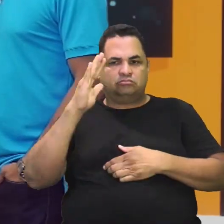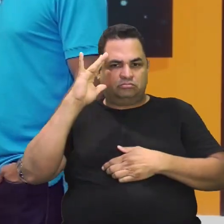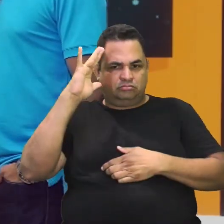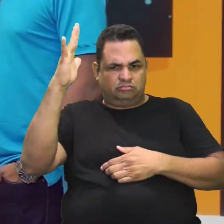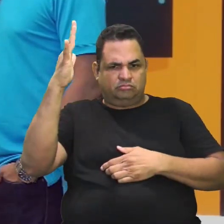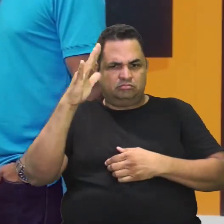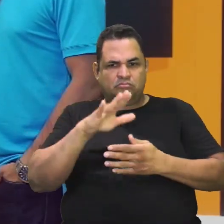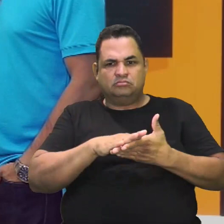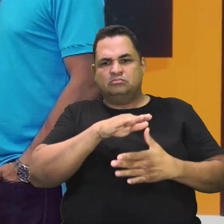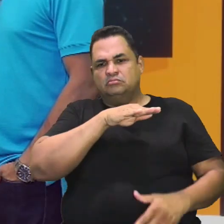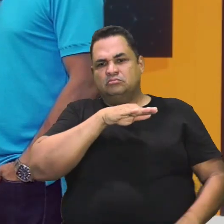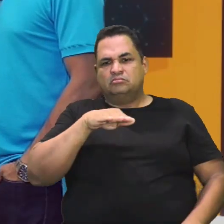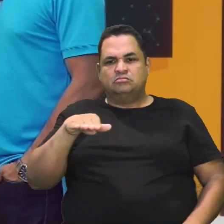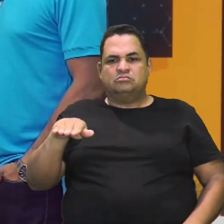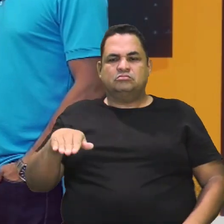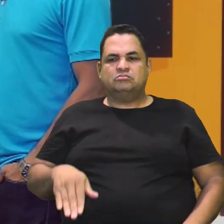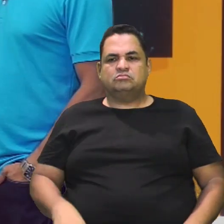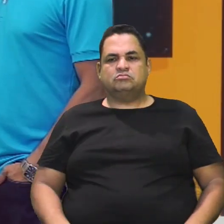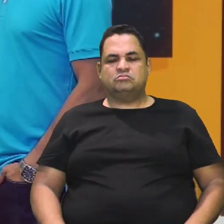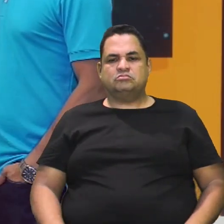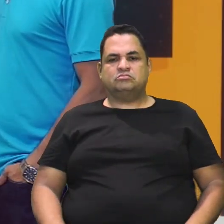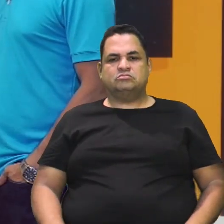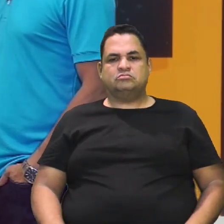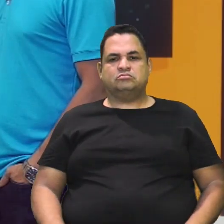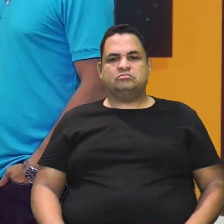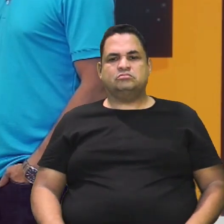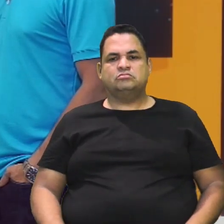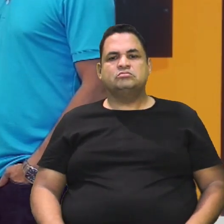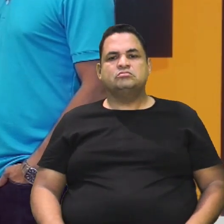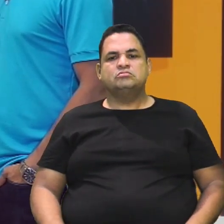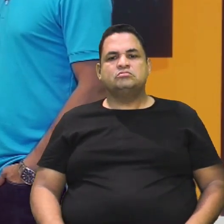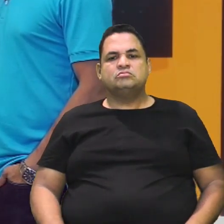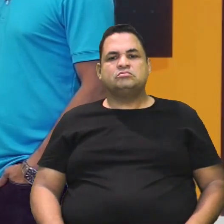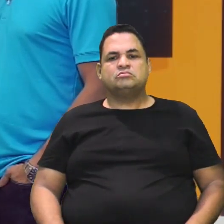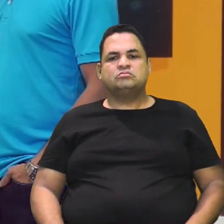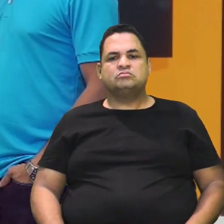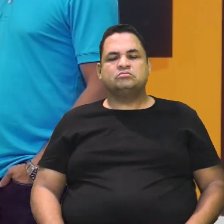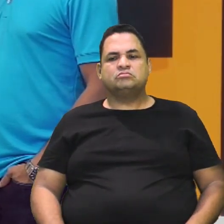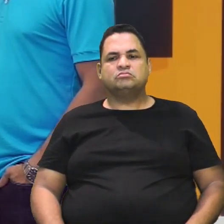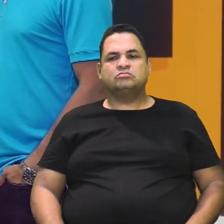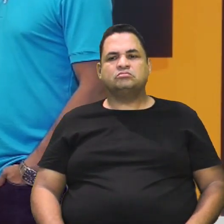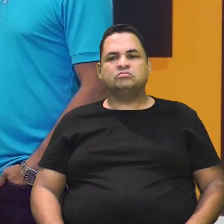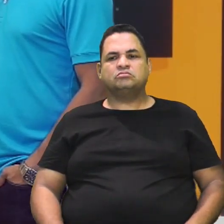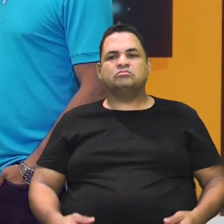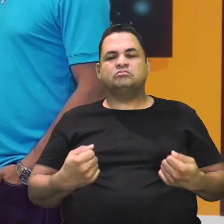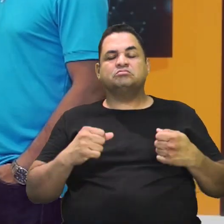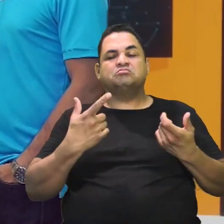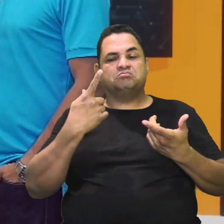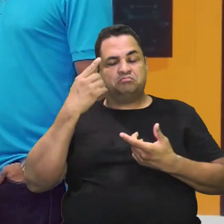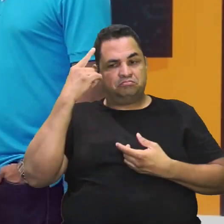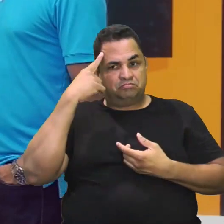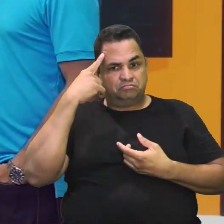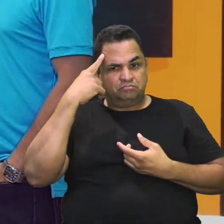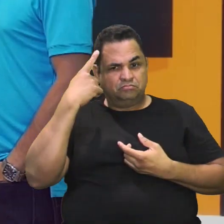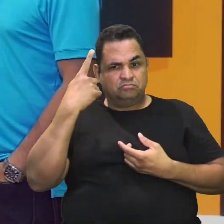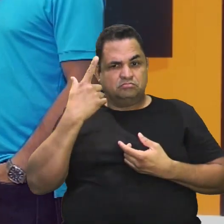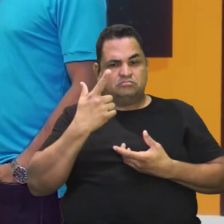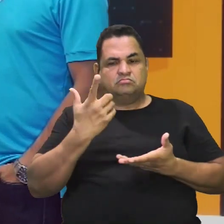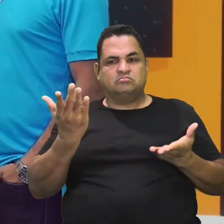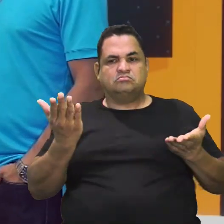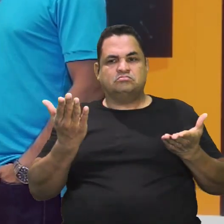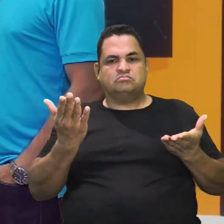aqui embaixo ó, uma reta e essa outra caindo aqui em pezinho, 90 graus. É. Poderia pensar nela. Só que aqui